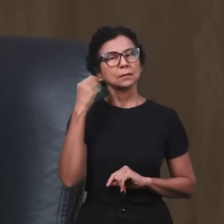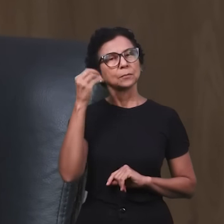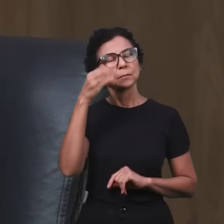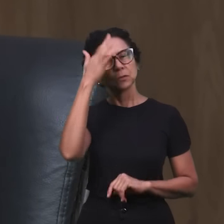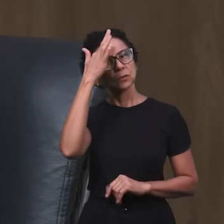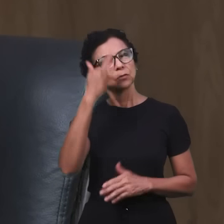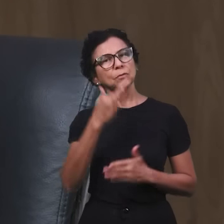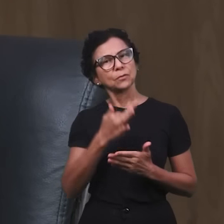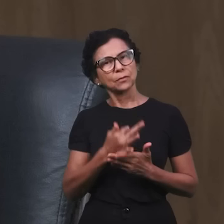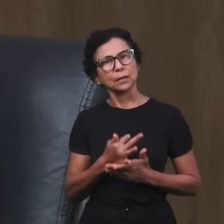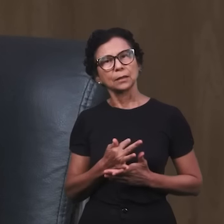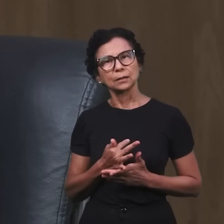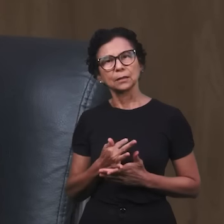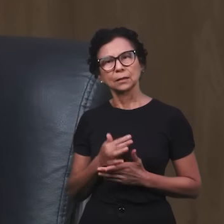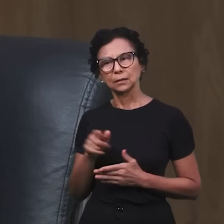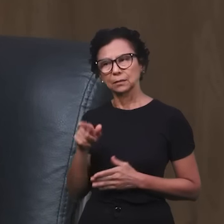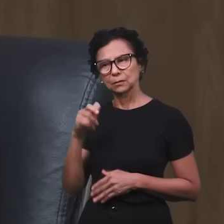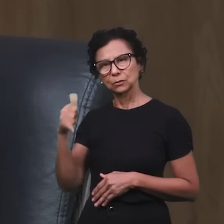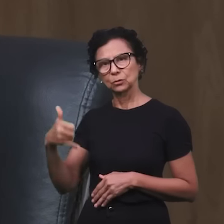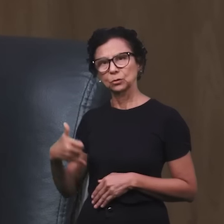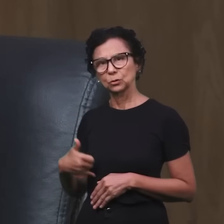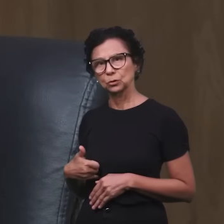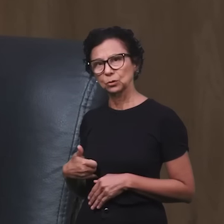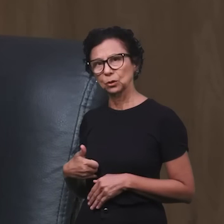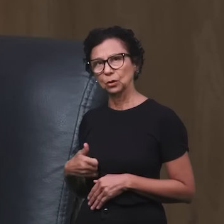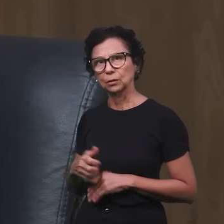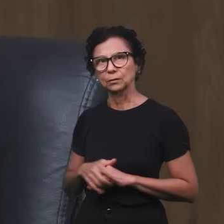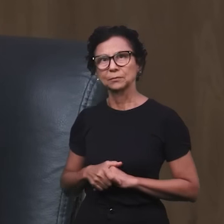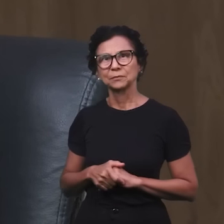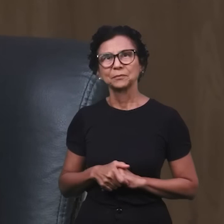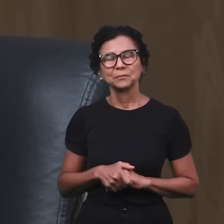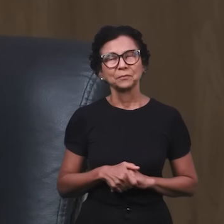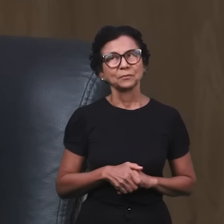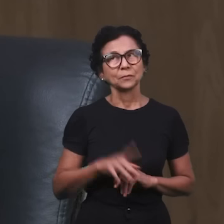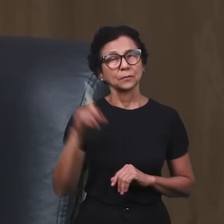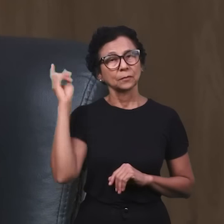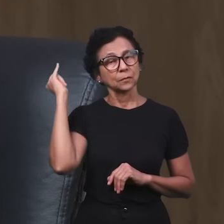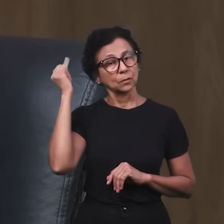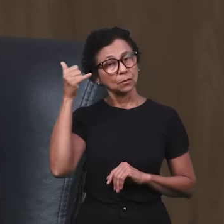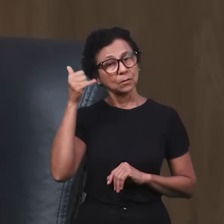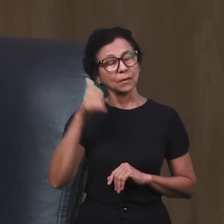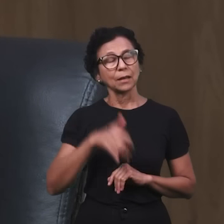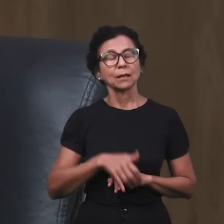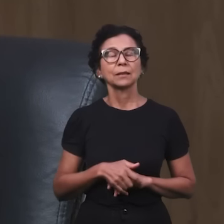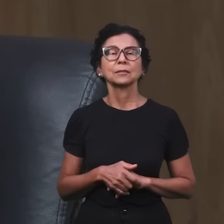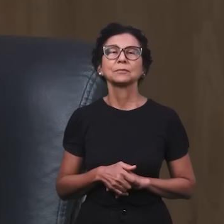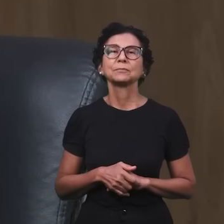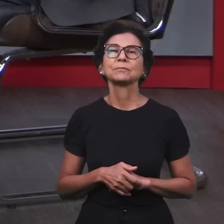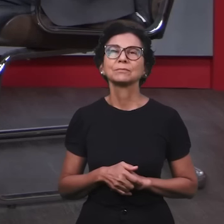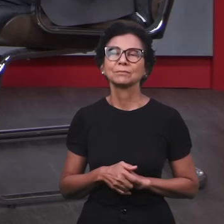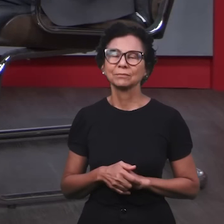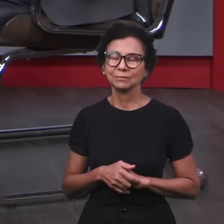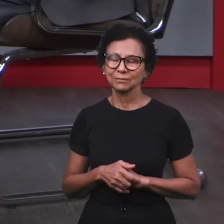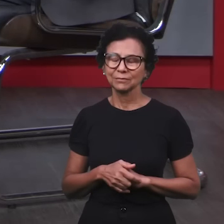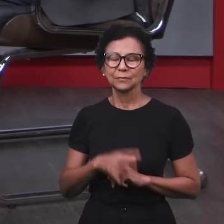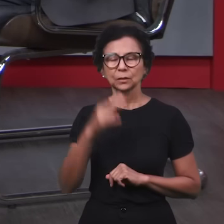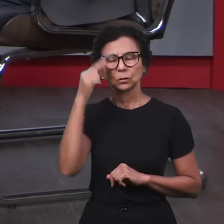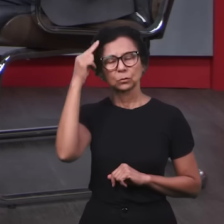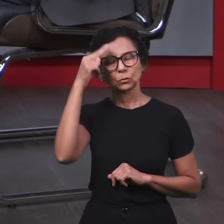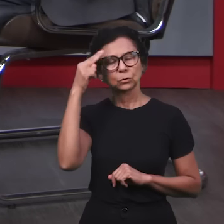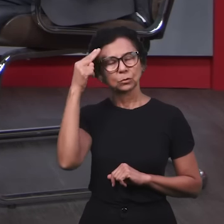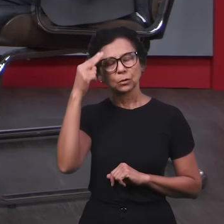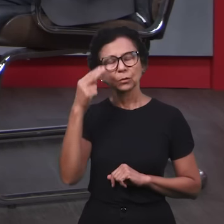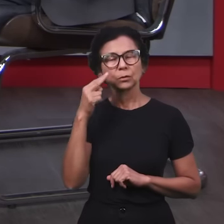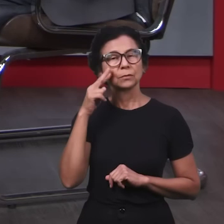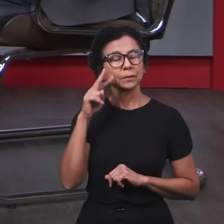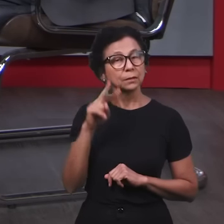Jó. Quando ele diz assim, Deus fala ao homem. Deus fala no sonho, de noite, Deus fala no visões de sonho, noite. visão,